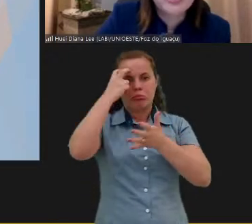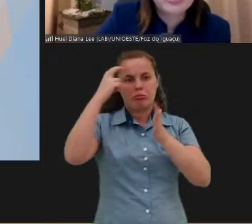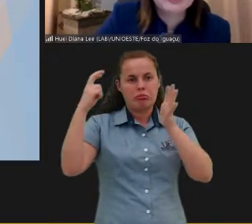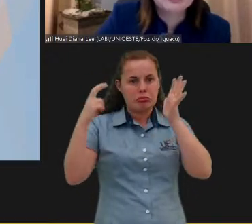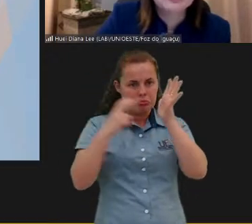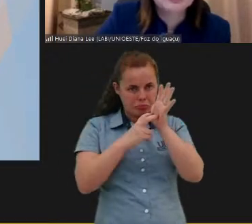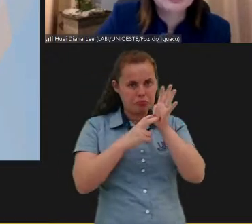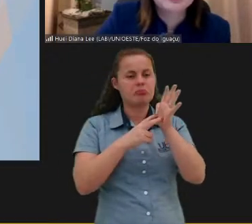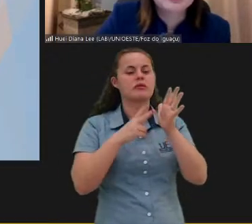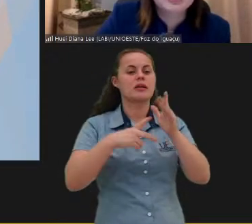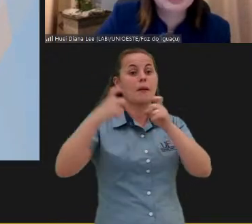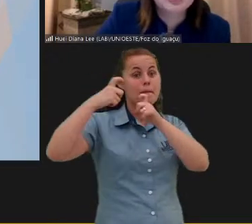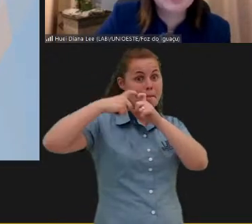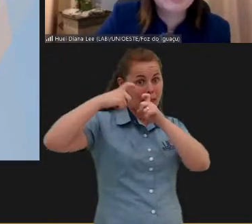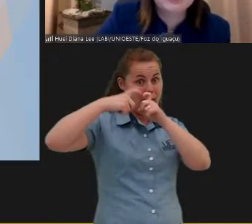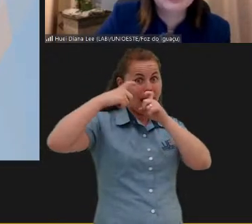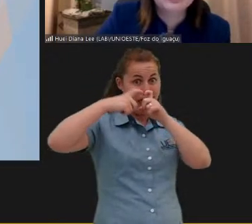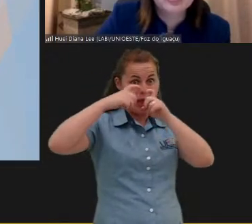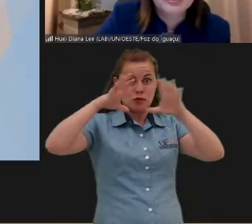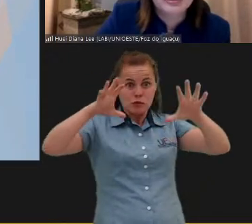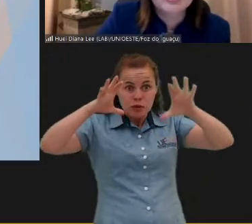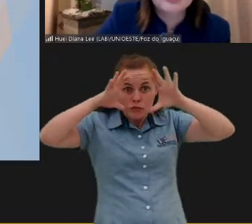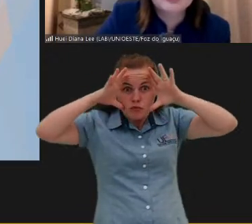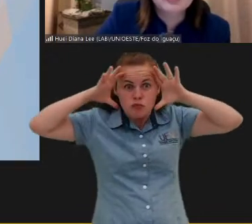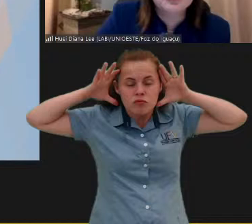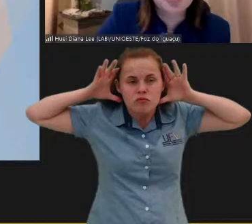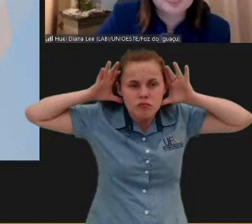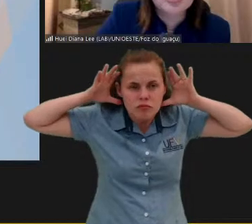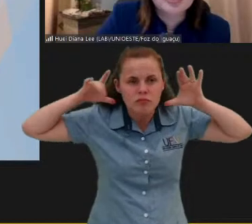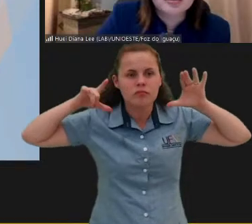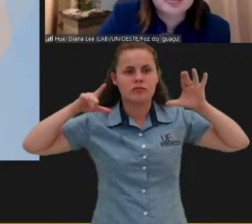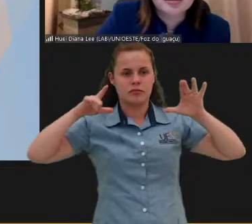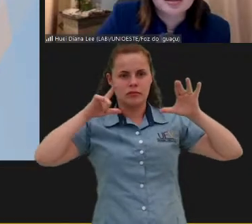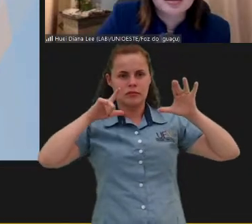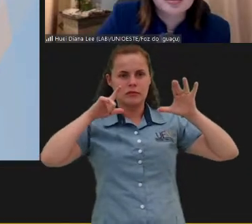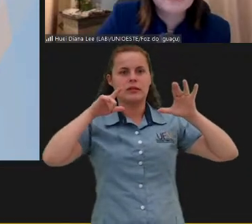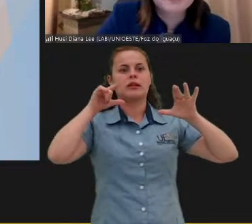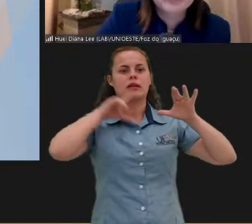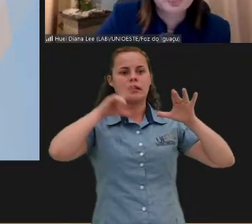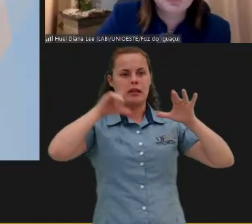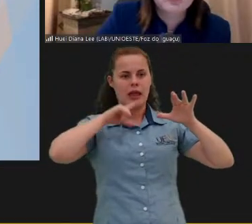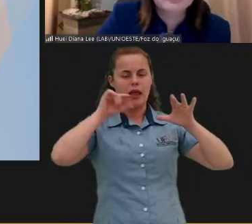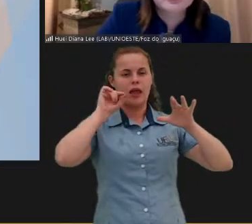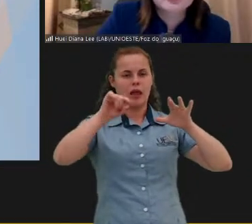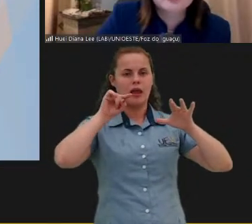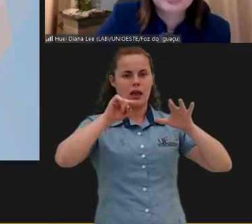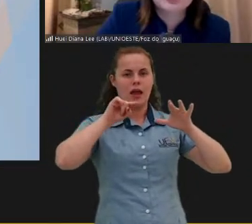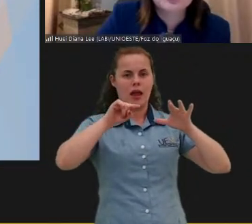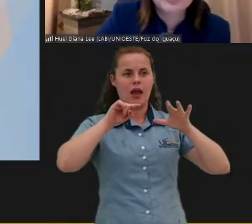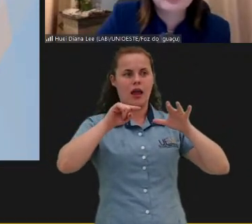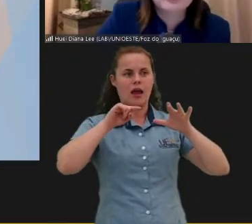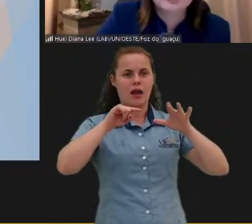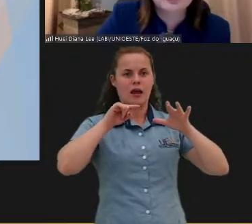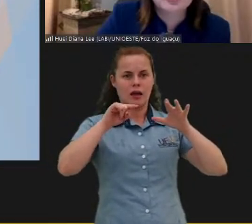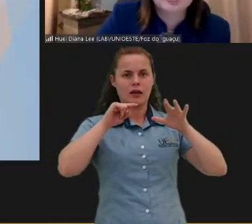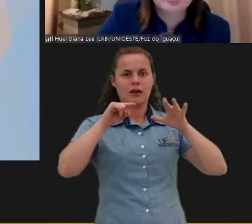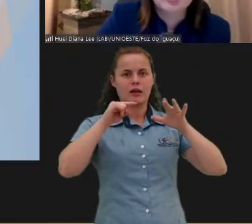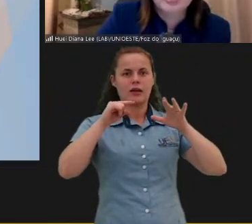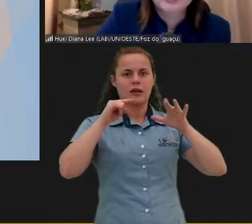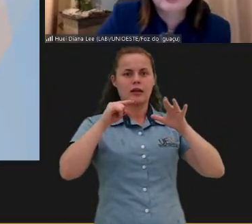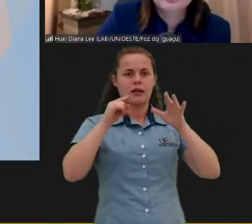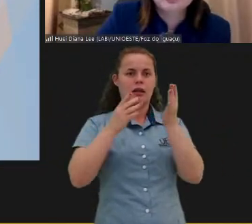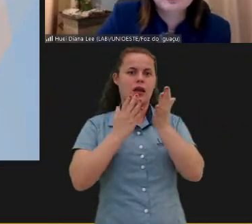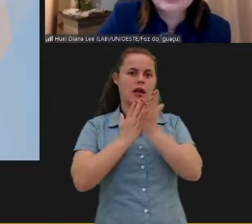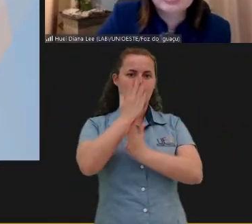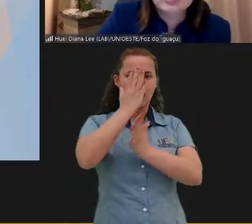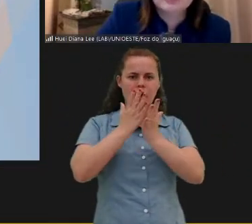estão imersos aqui, né, no equipamento. Aqui tem joysticks que comandam esses braços mecânicos aqui.